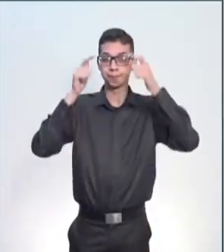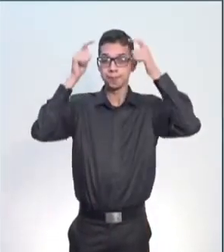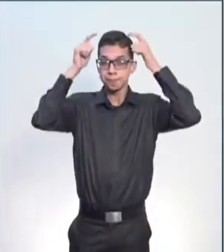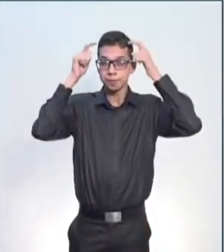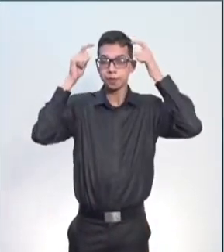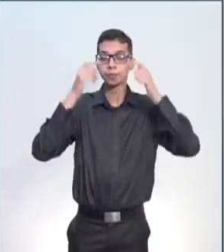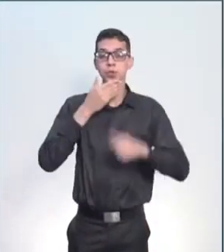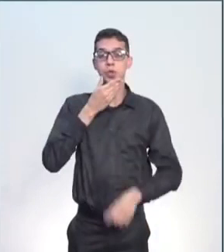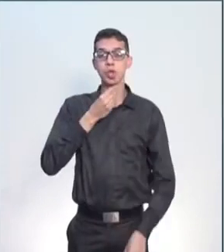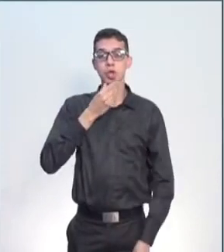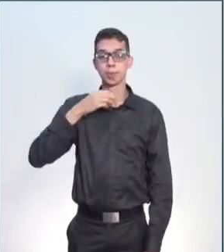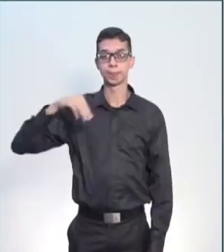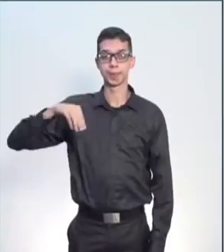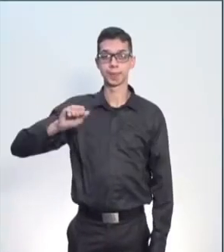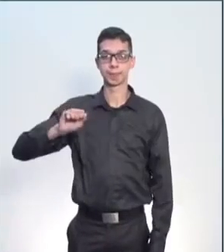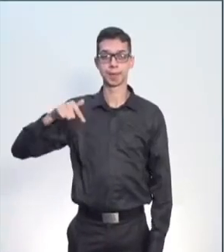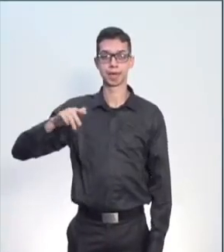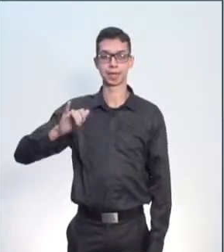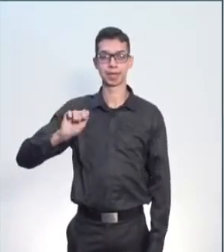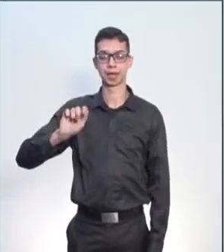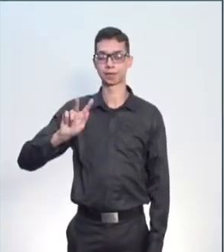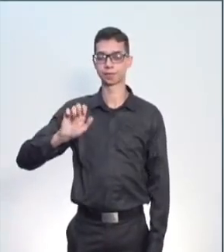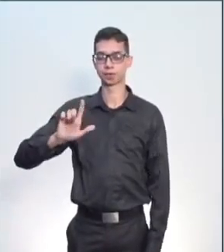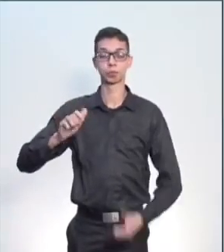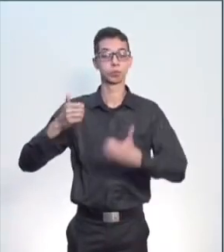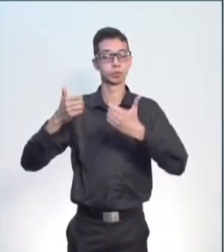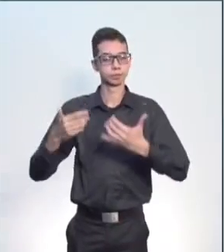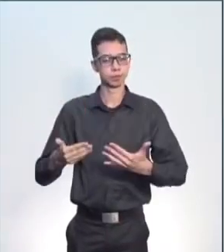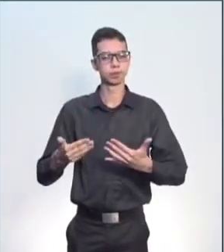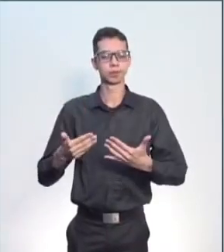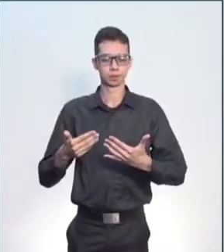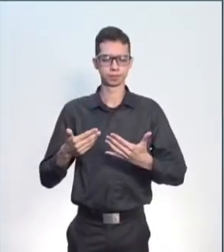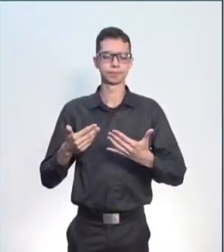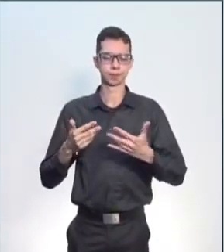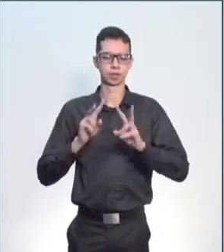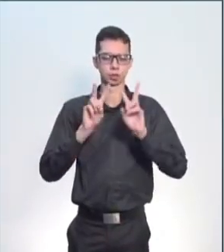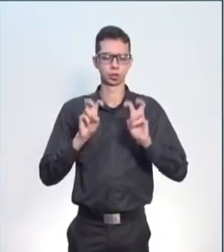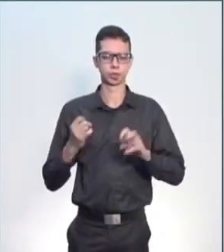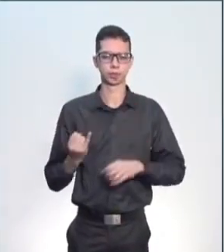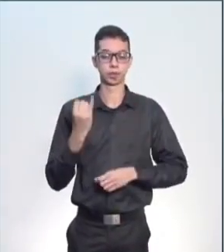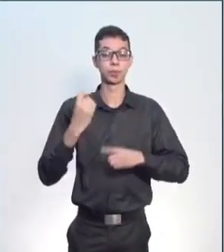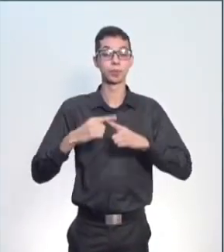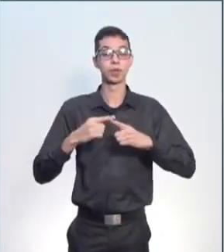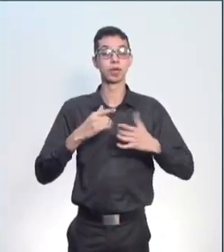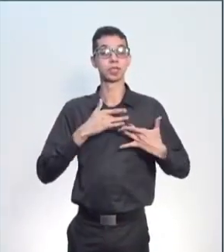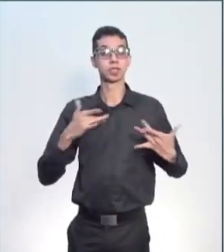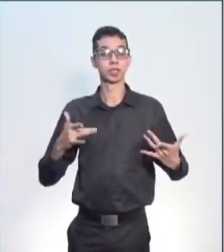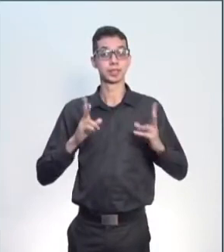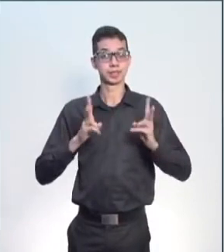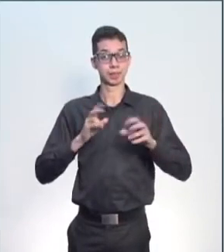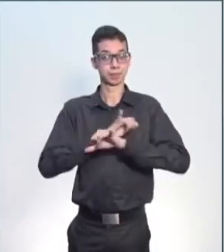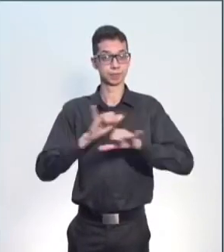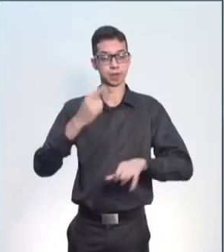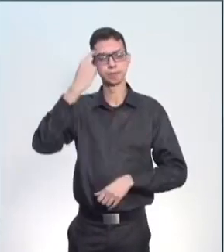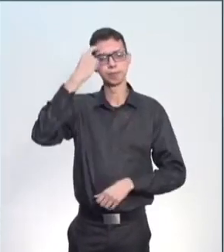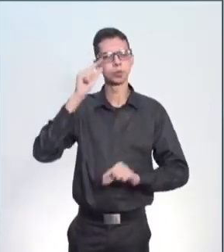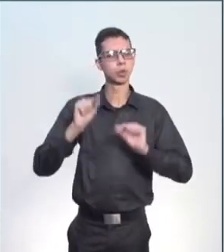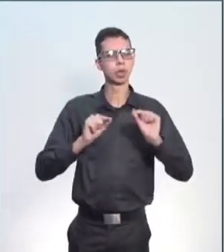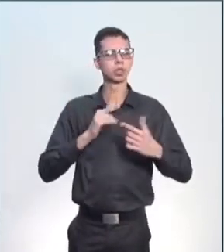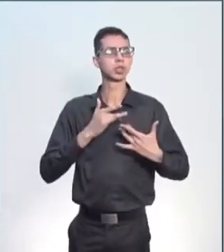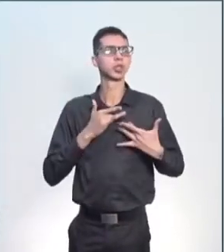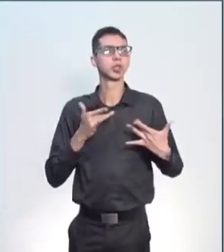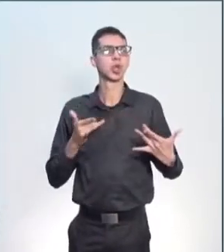ele vai falar uma coisa muito importante, porque quando a gente fala em solidariedade, a gente sempre pensa o quê? Na solidariedade como